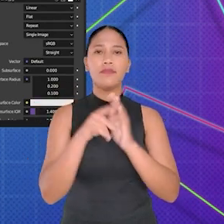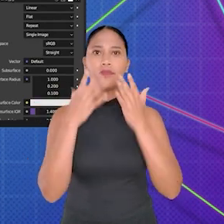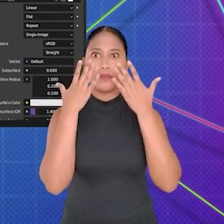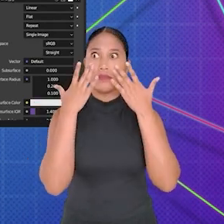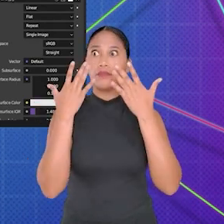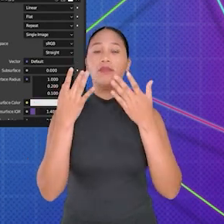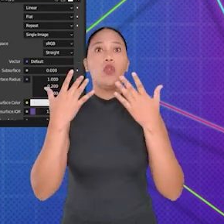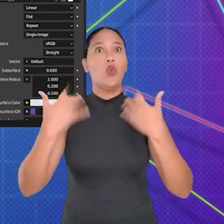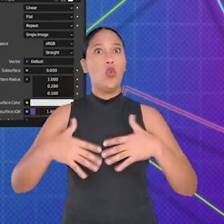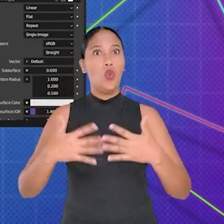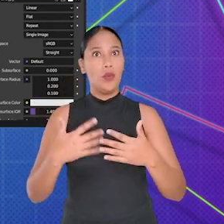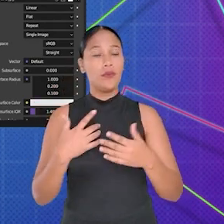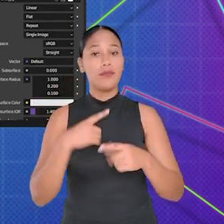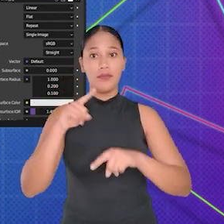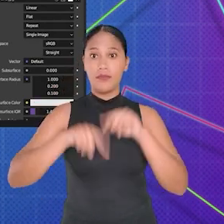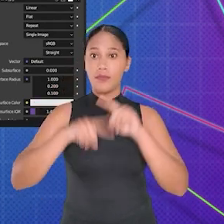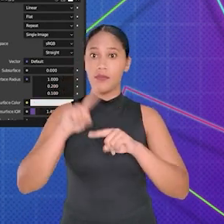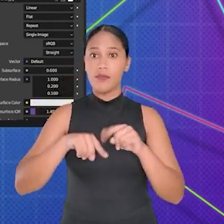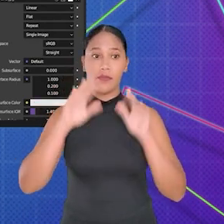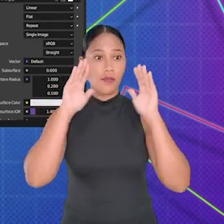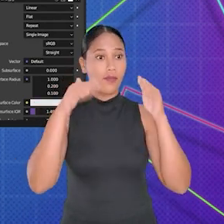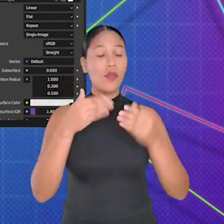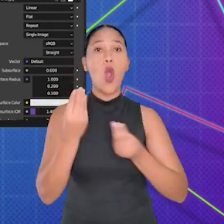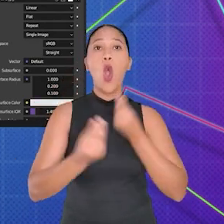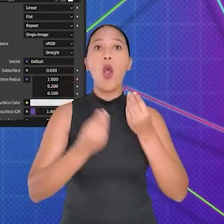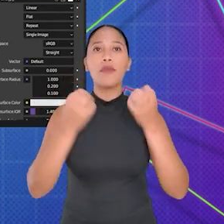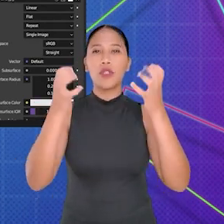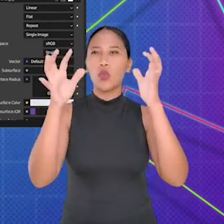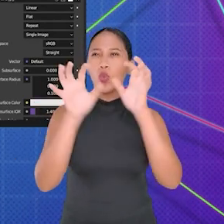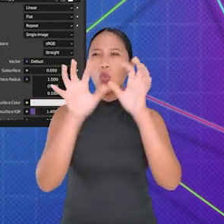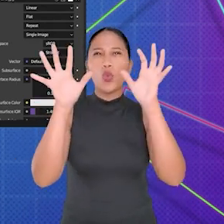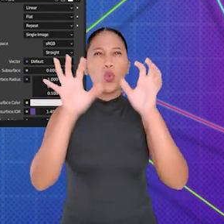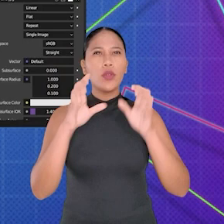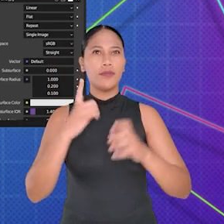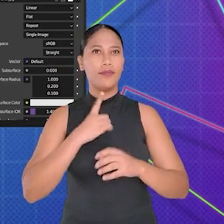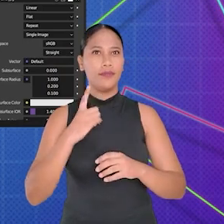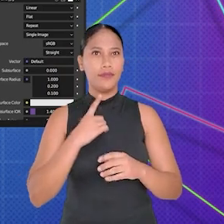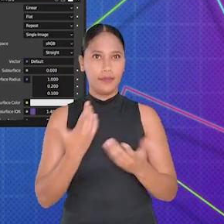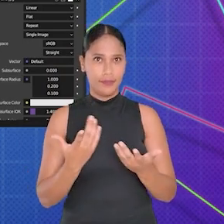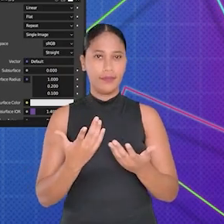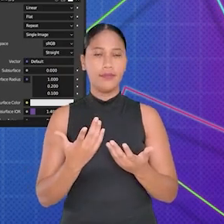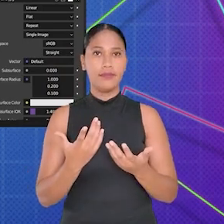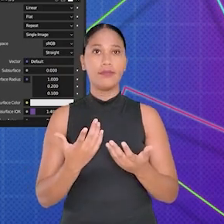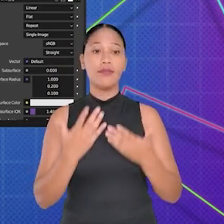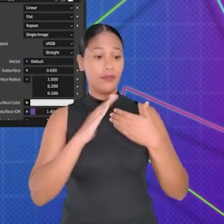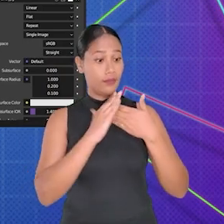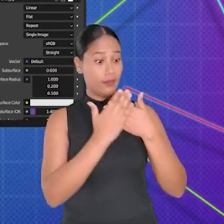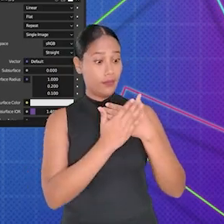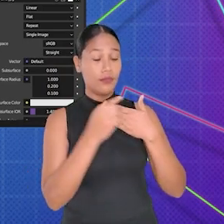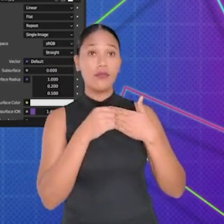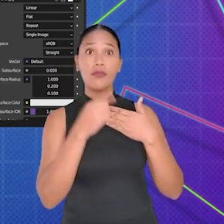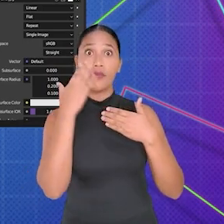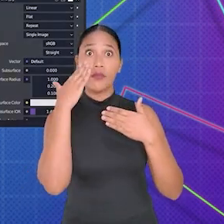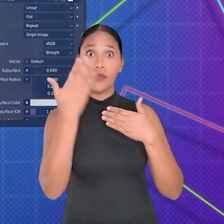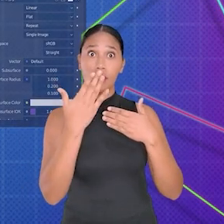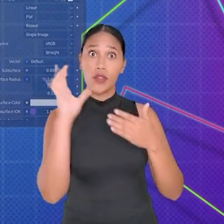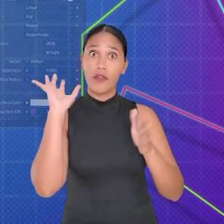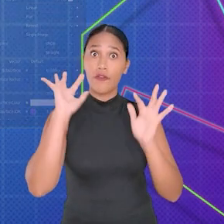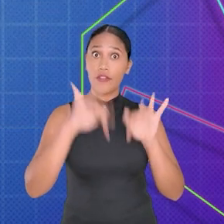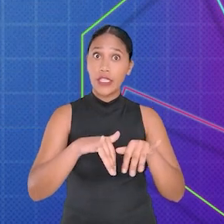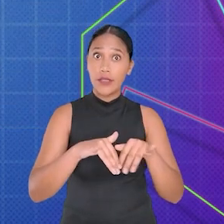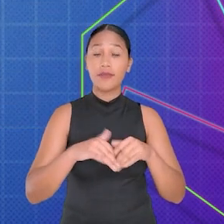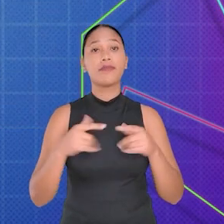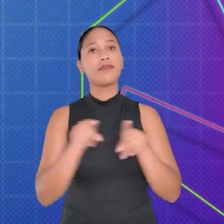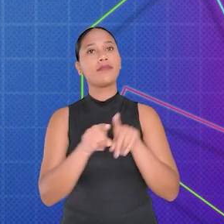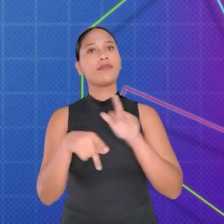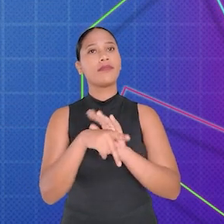como a luz interage com a superfície do objeto, afetando a sua aparência final. Os usuários podem personalizar o material de um